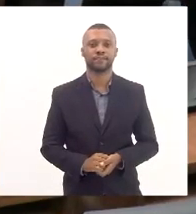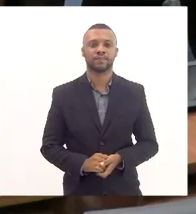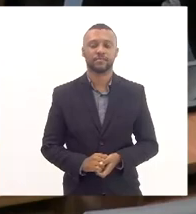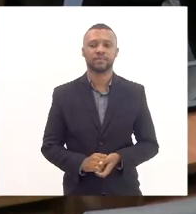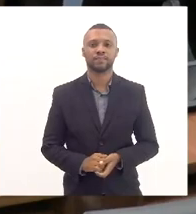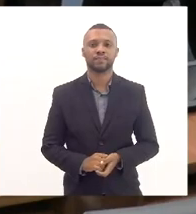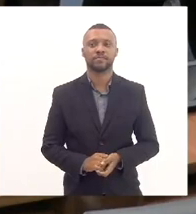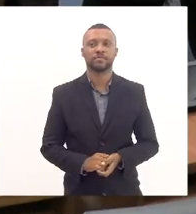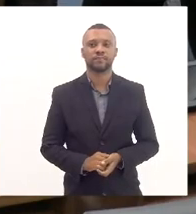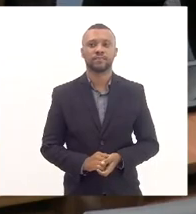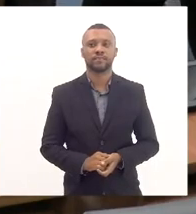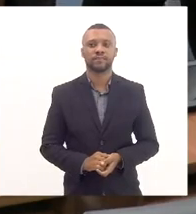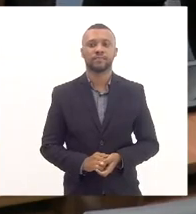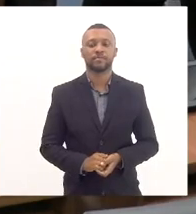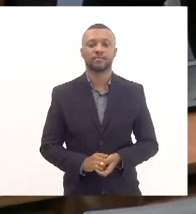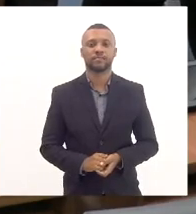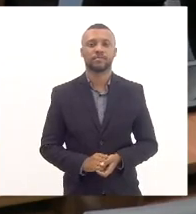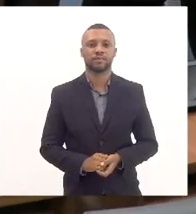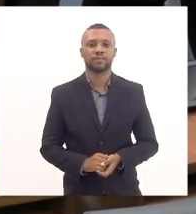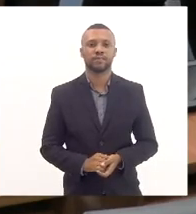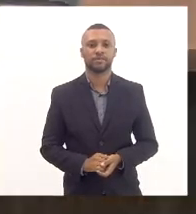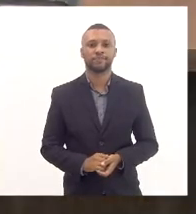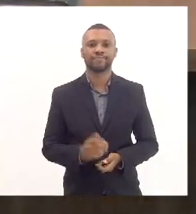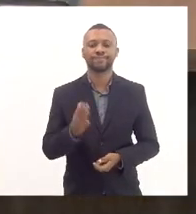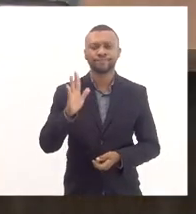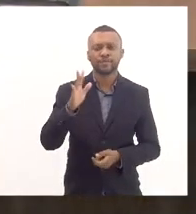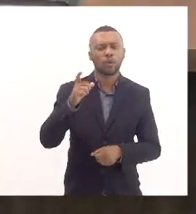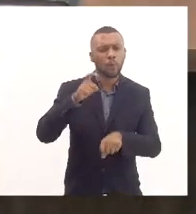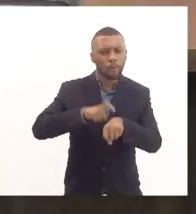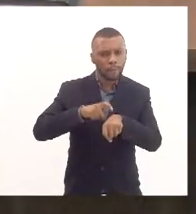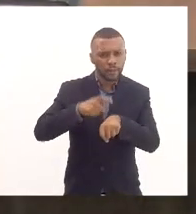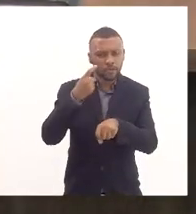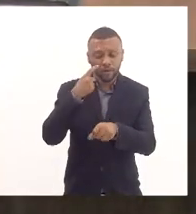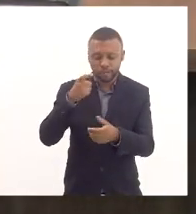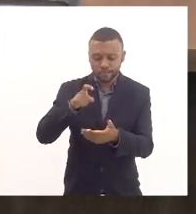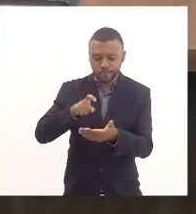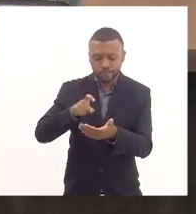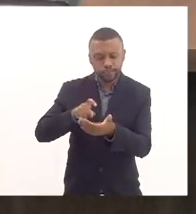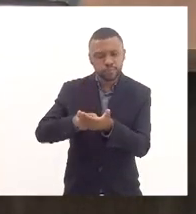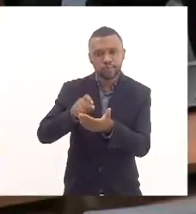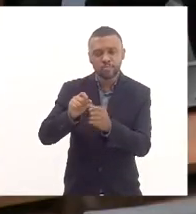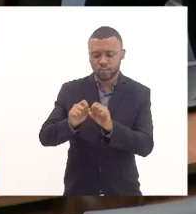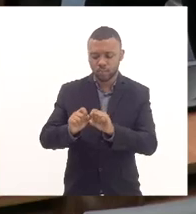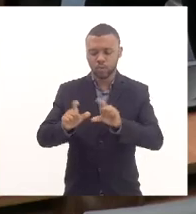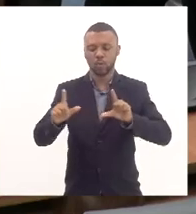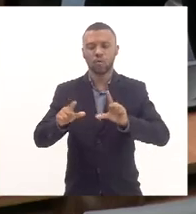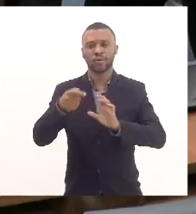eu acho a sua presença um momento pelo abrir aqui o parecer